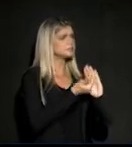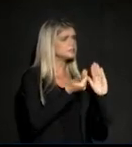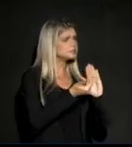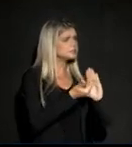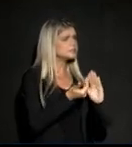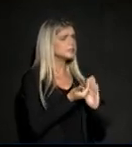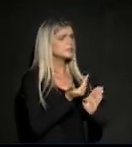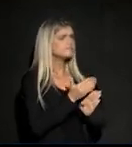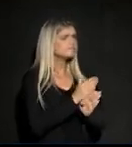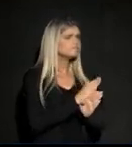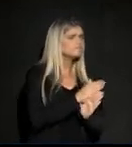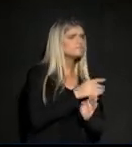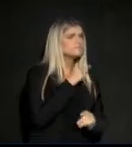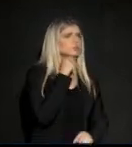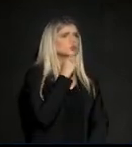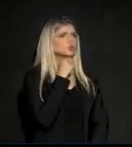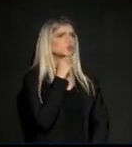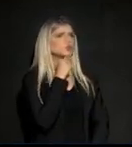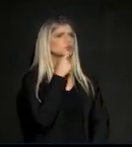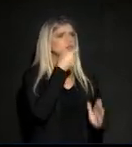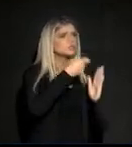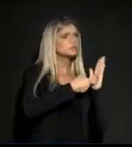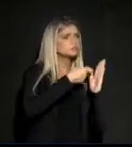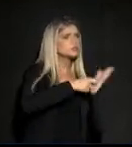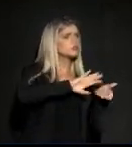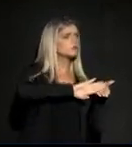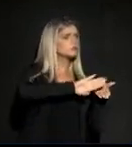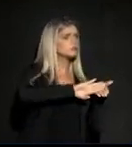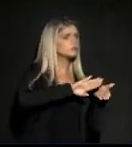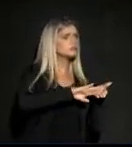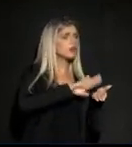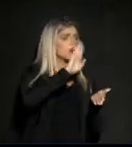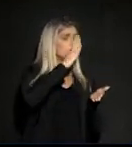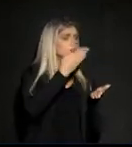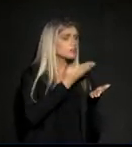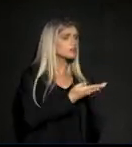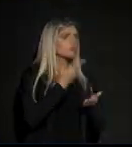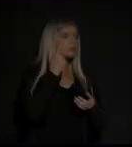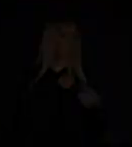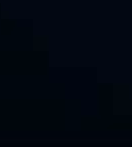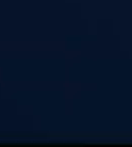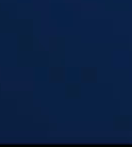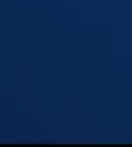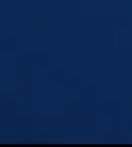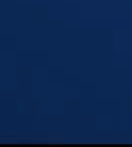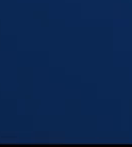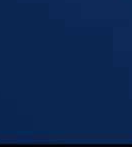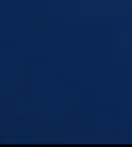incertezas fiscais da frente, tudo indica que a gente deva voltar a ver o fluxo crescer.